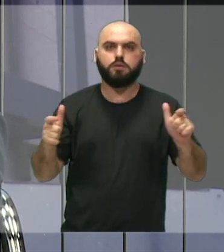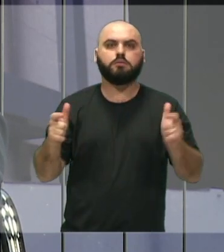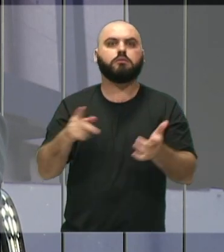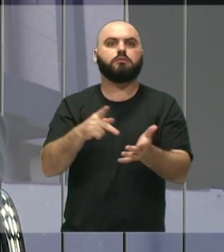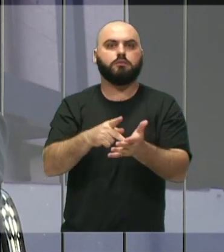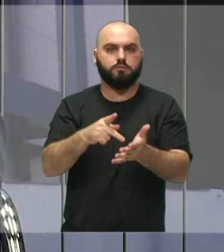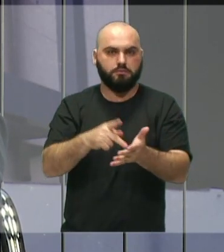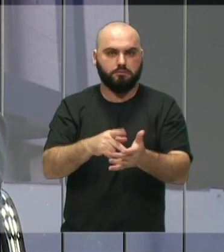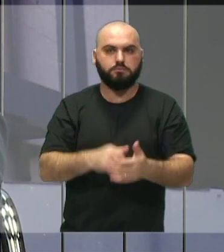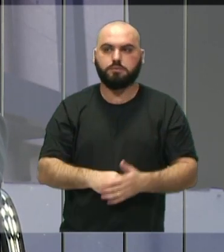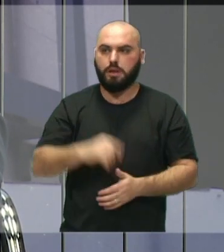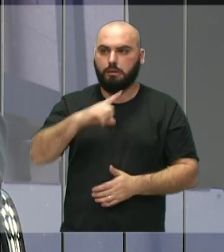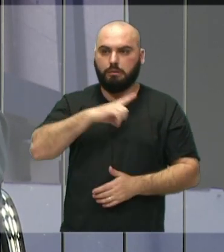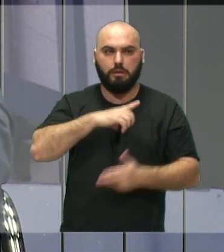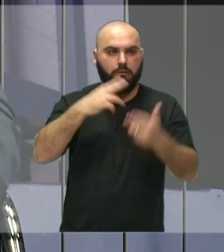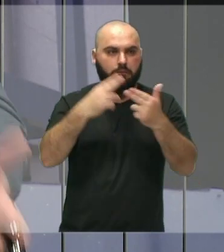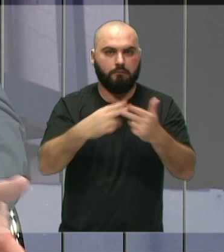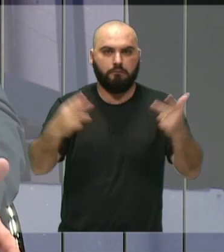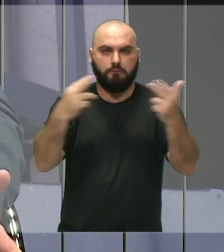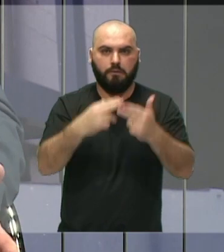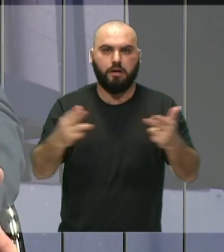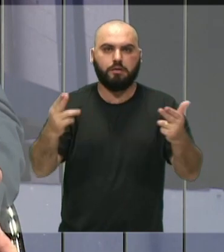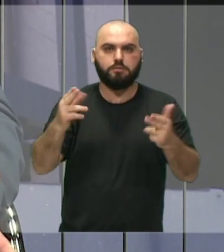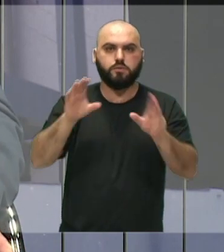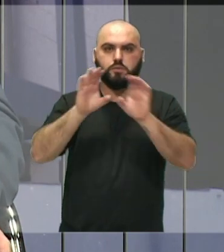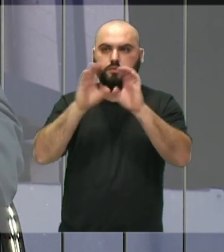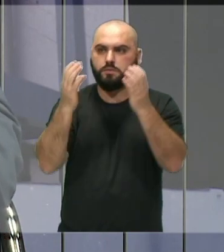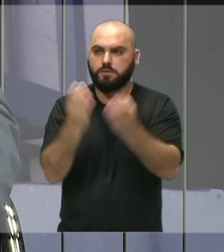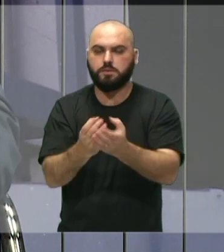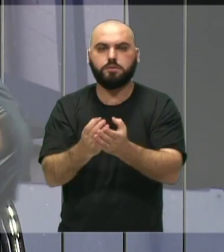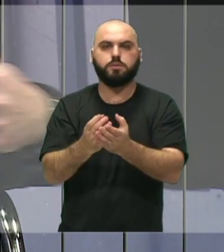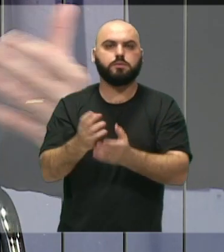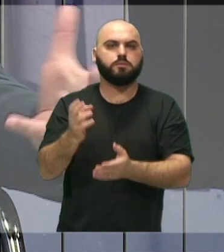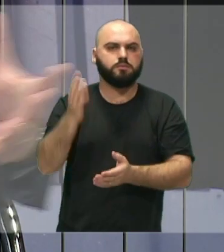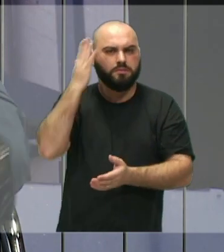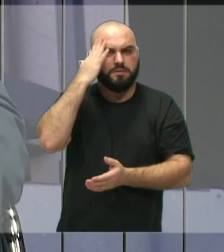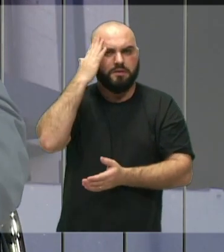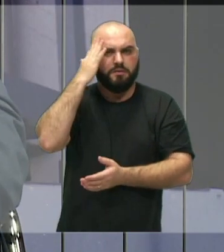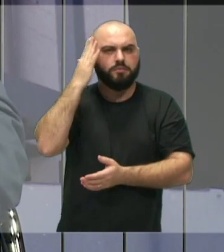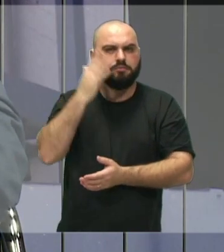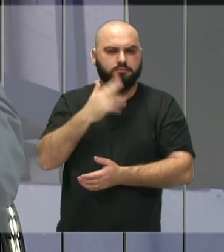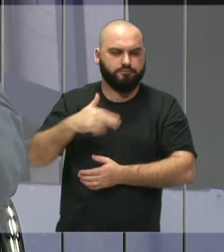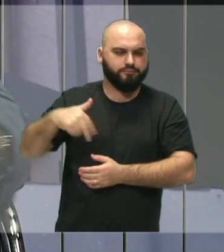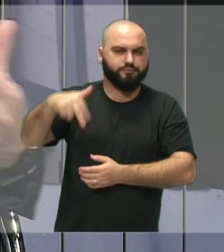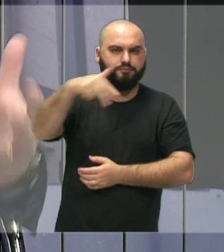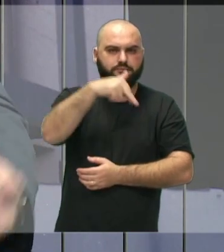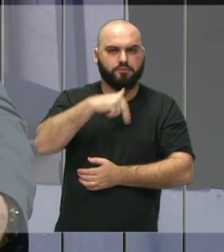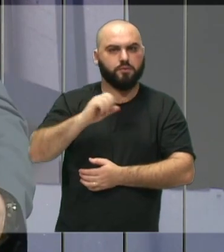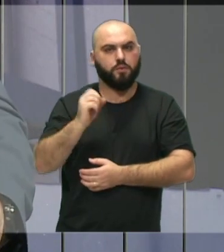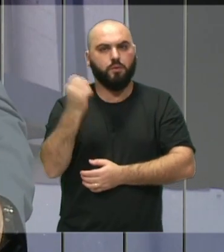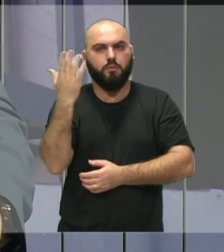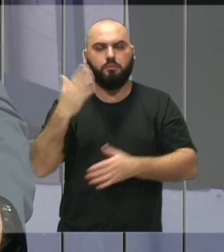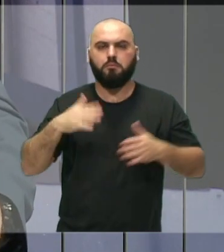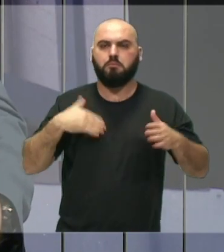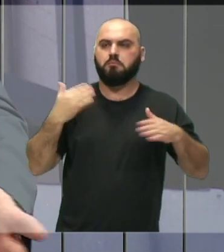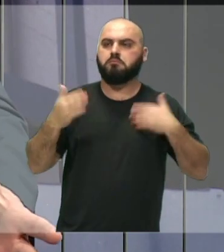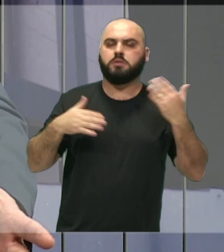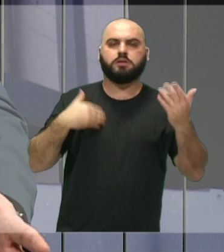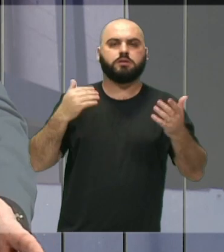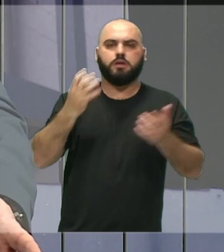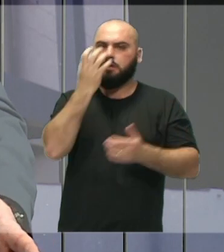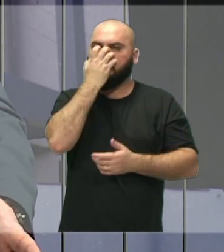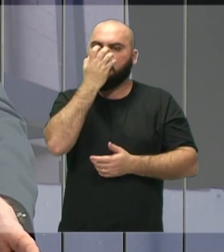há muitos espaços públicos sendo disputados pela comunidade, mesmo para dar aquela voltinha, ou para passear com o cachorro, ou para praticar